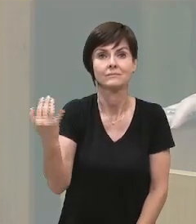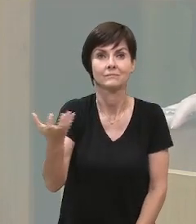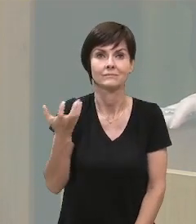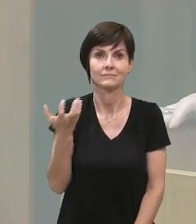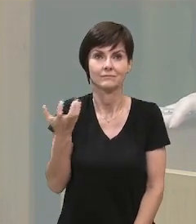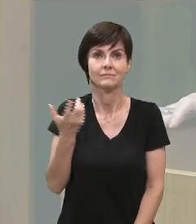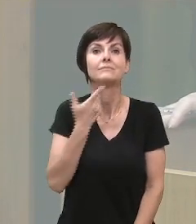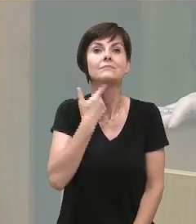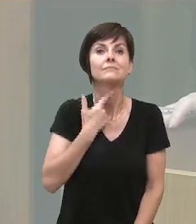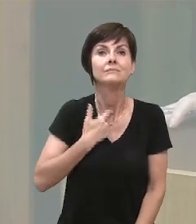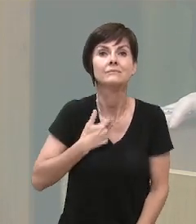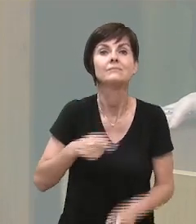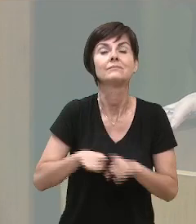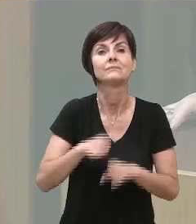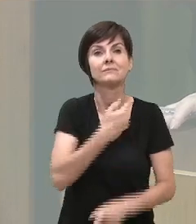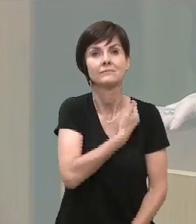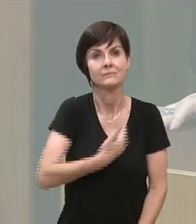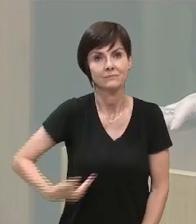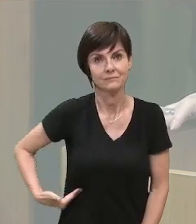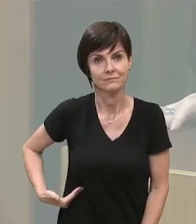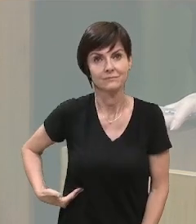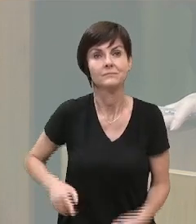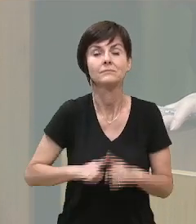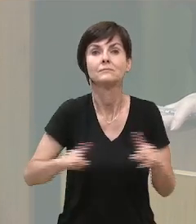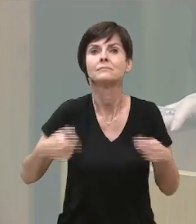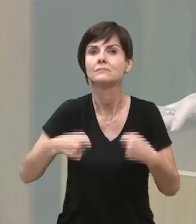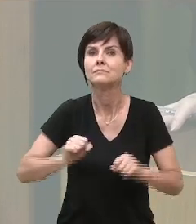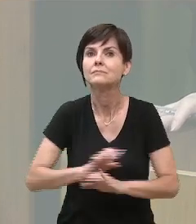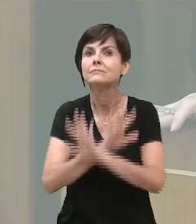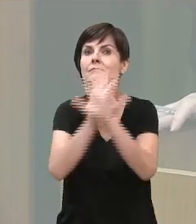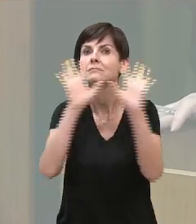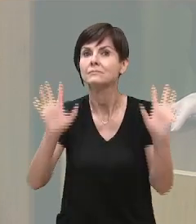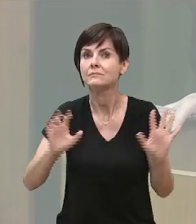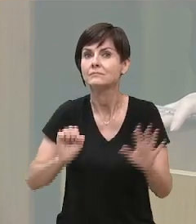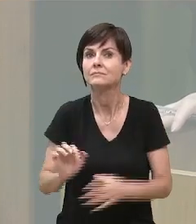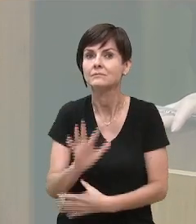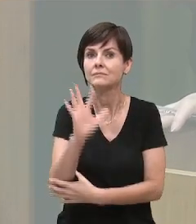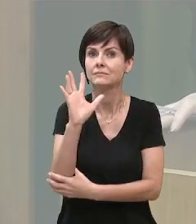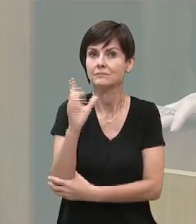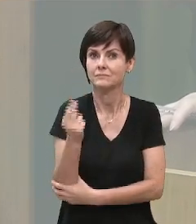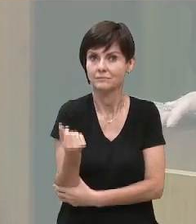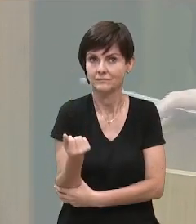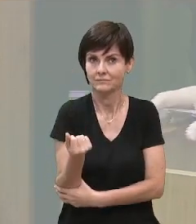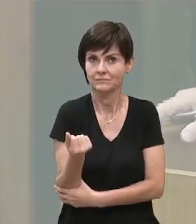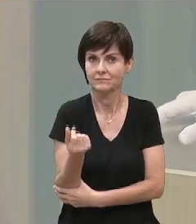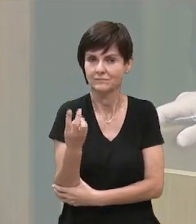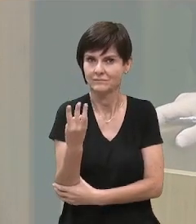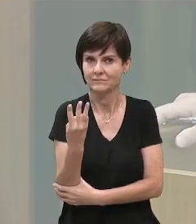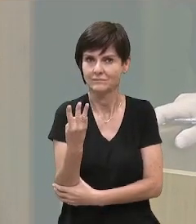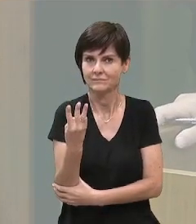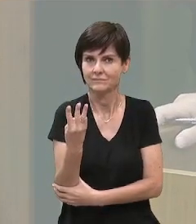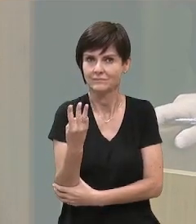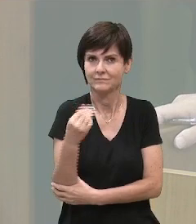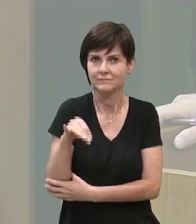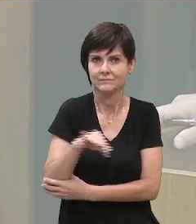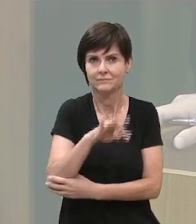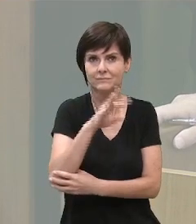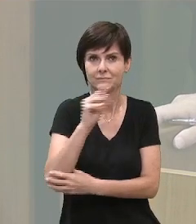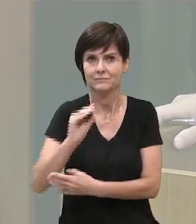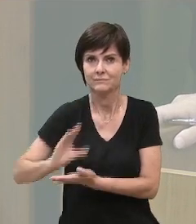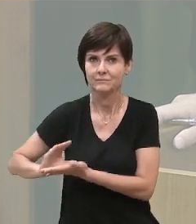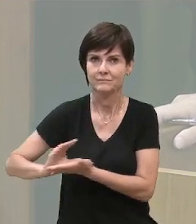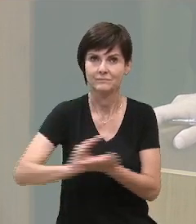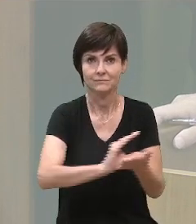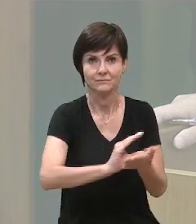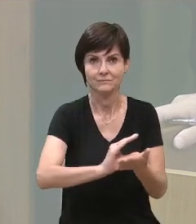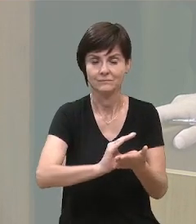o desejo também do governo. Mas nós precisamos entender que este valor de outorga do tamanho da cidade de Caxias do Sul,